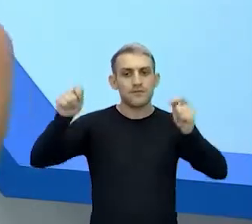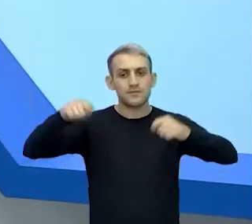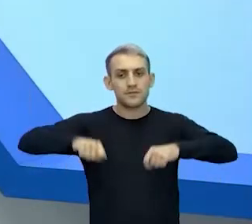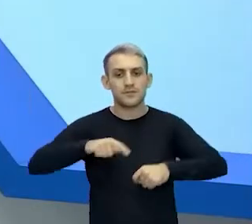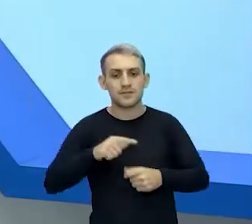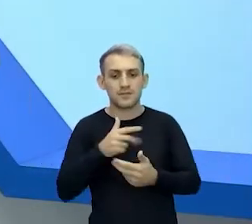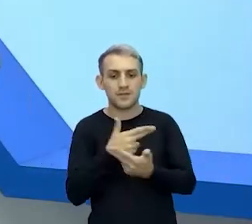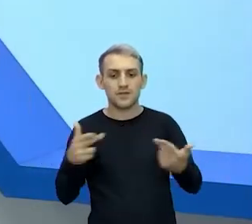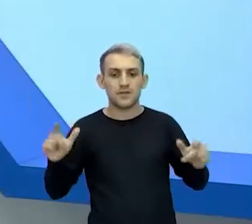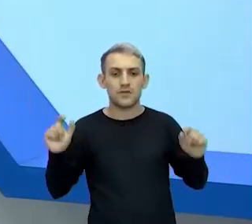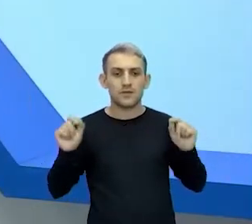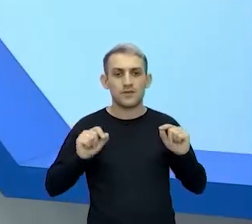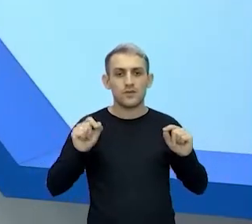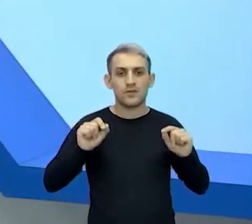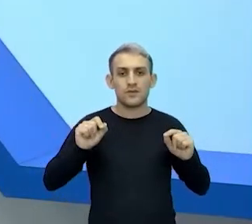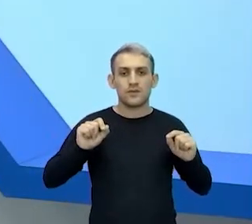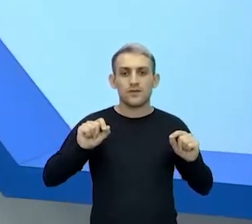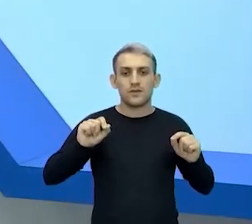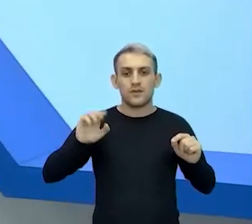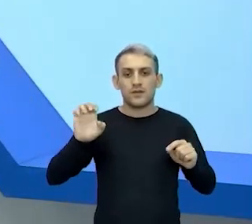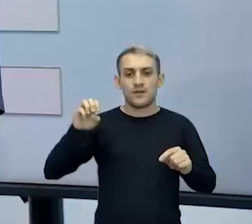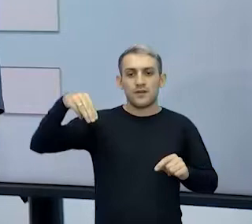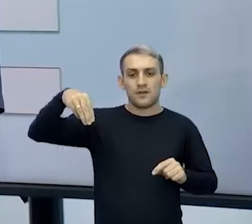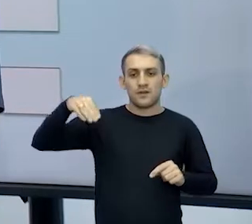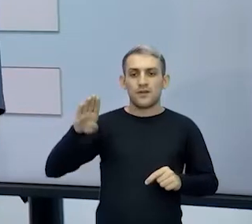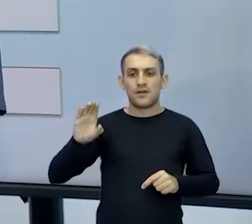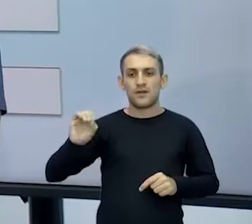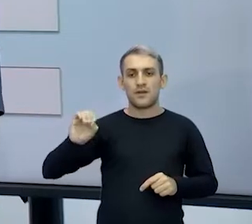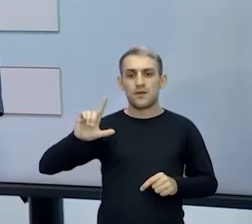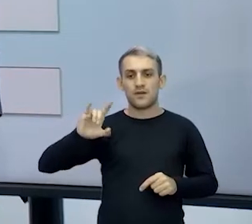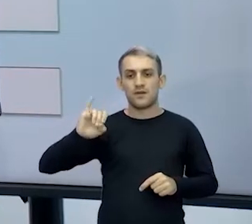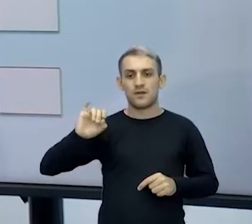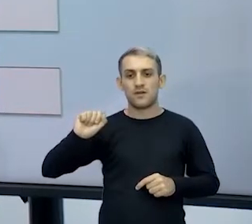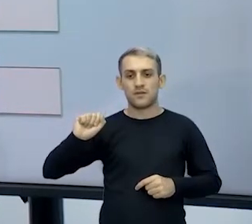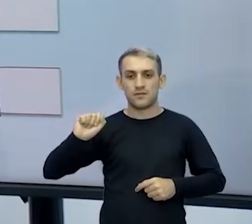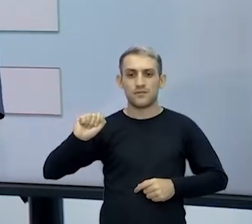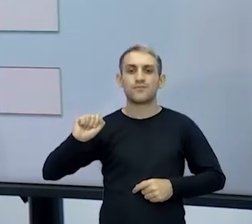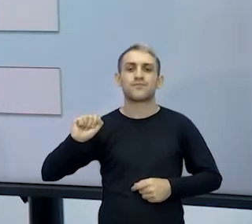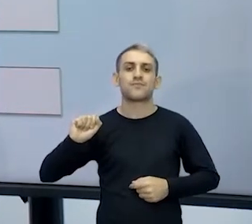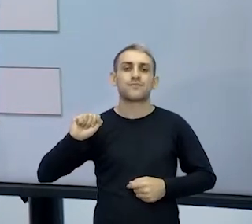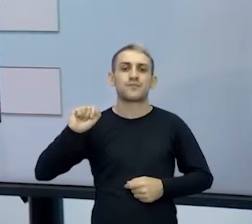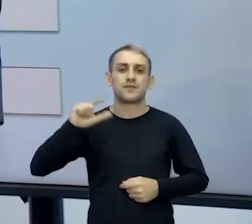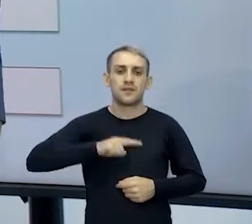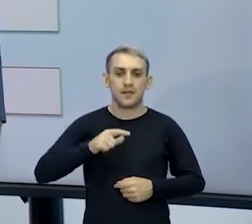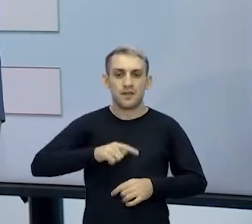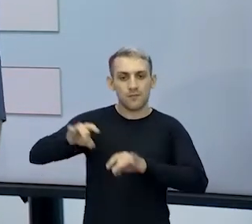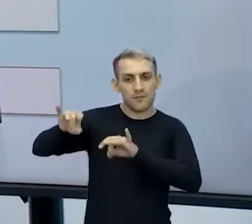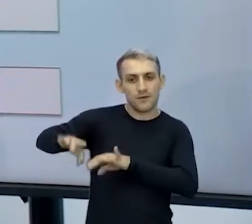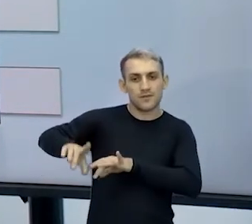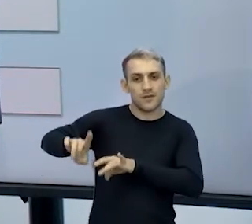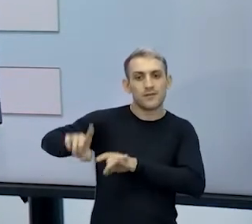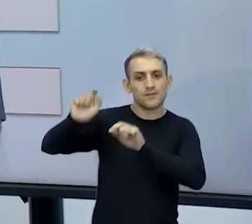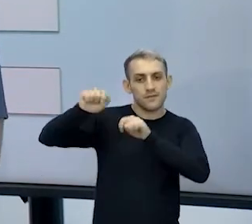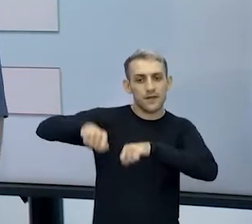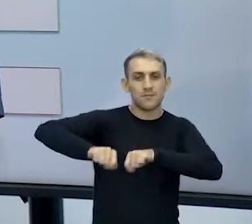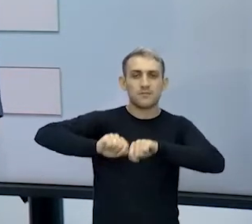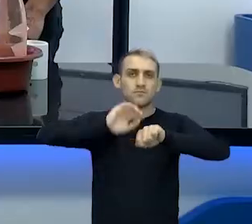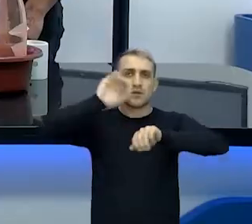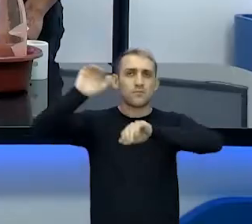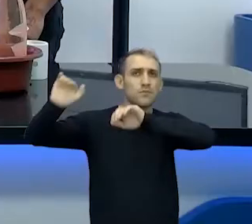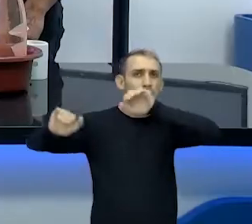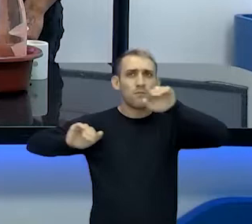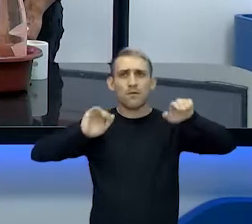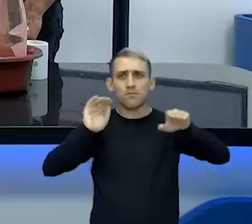eu falei para eles lá na outra aula, chamada embolia. Isso, você não pode subir de uma vez só. Tem toda uma técnica também para sair da água, né? Sim,